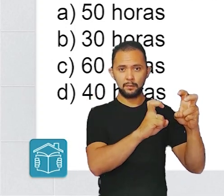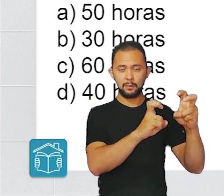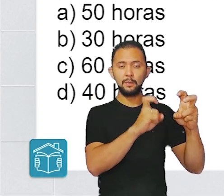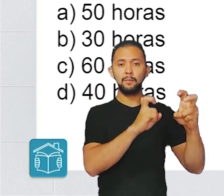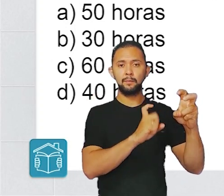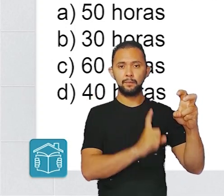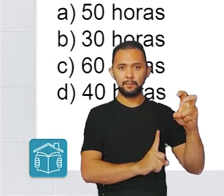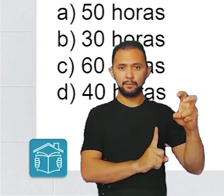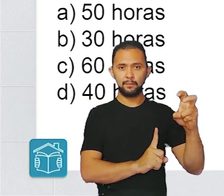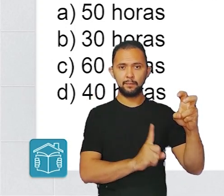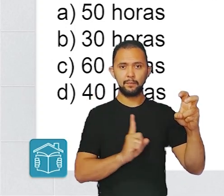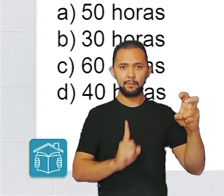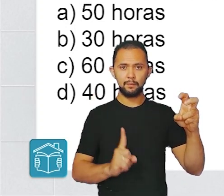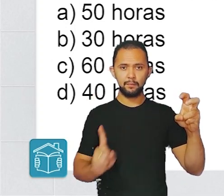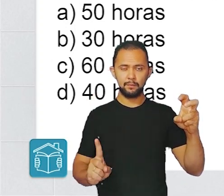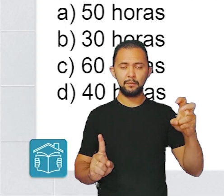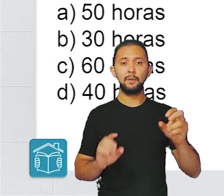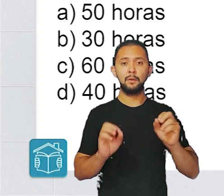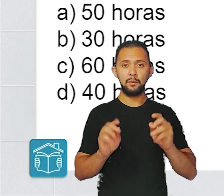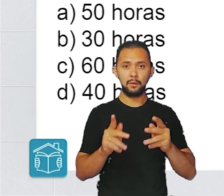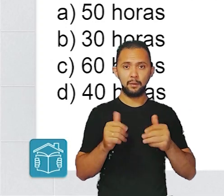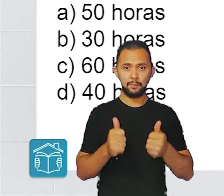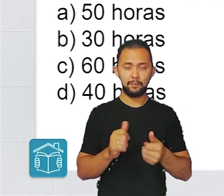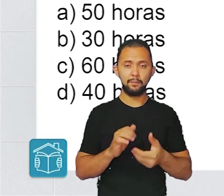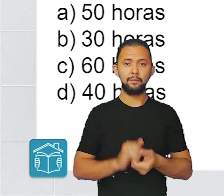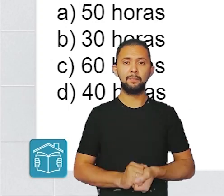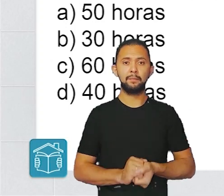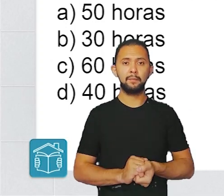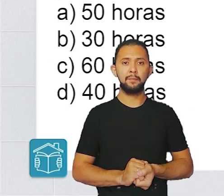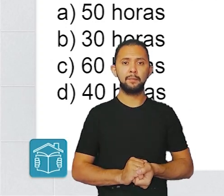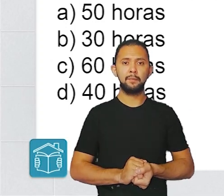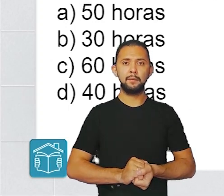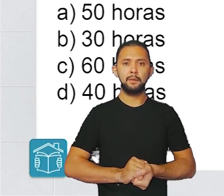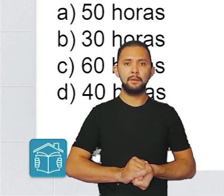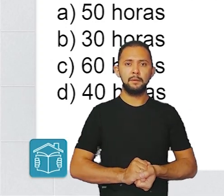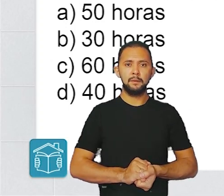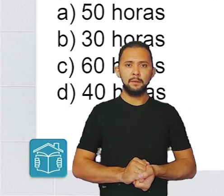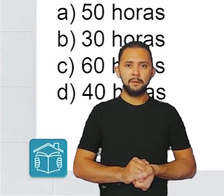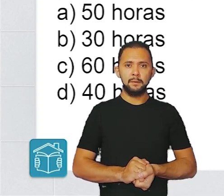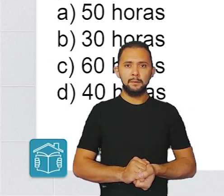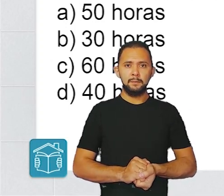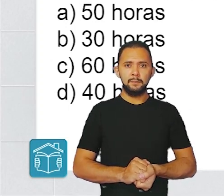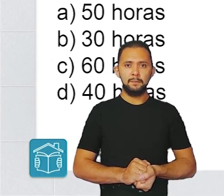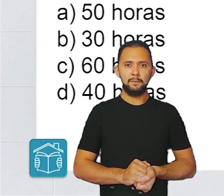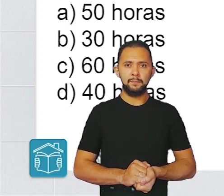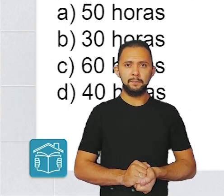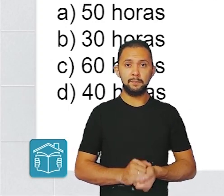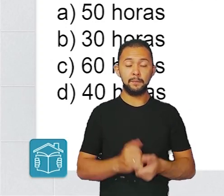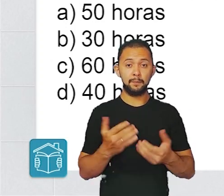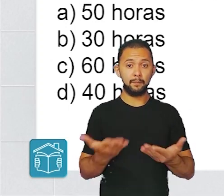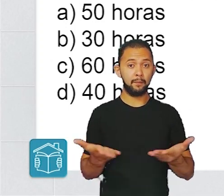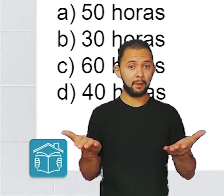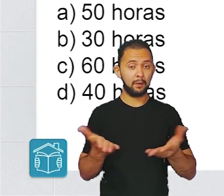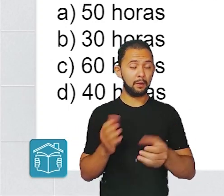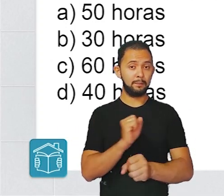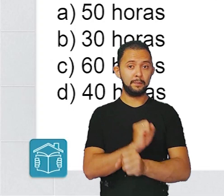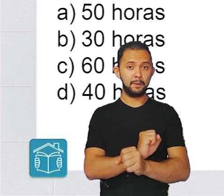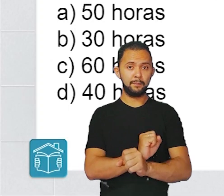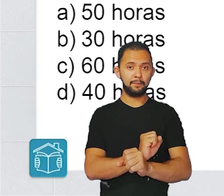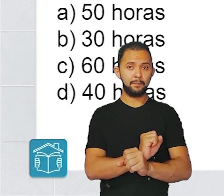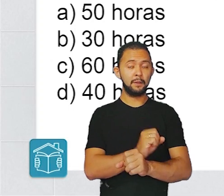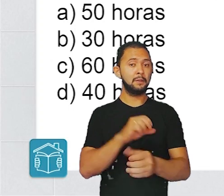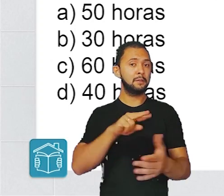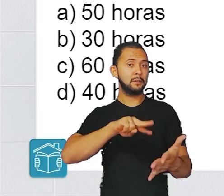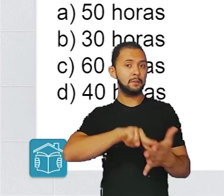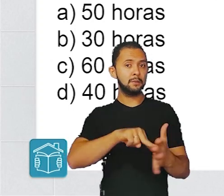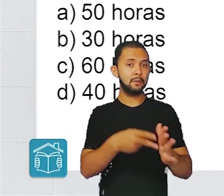5 dividido para 5, 1. Todos aqui, né, chegaram no 1, então a gente para, e isso